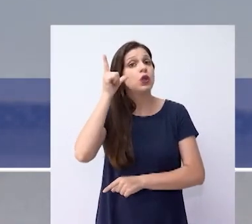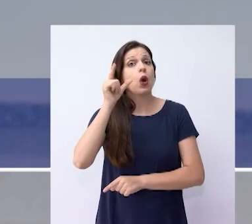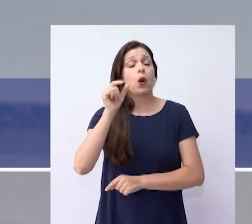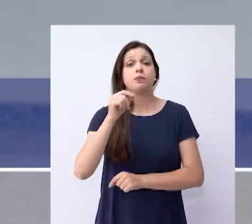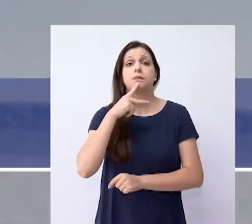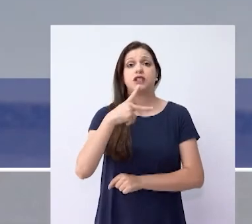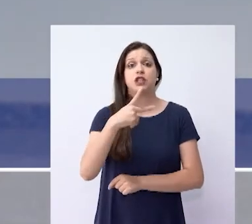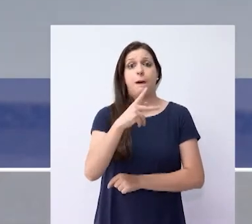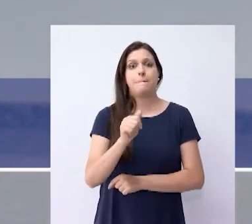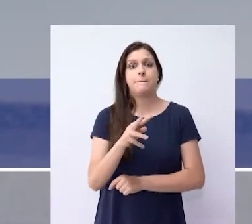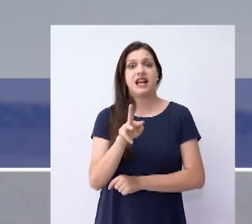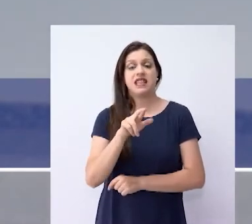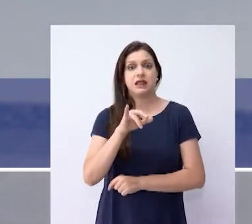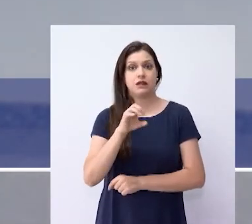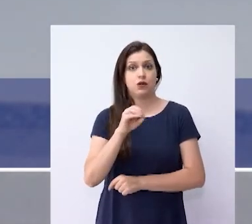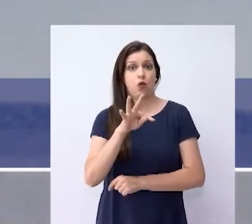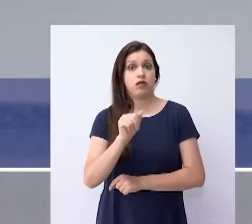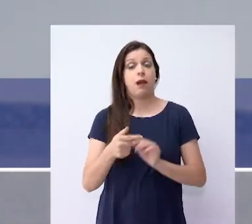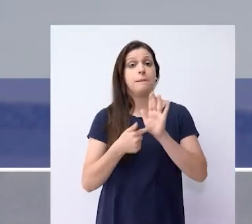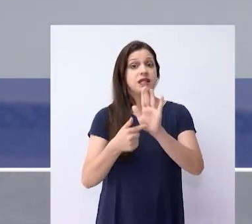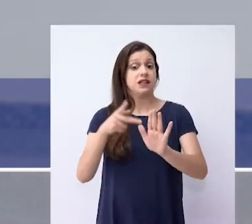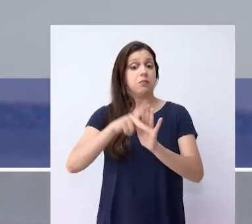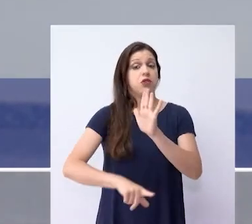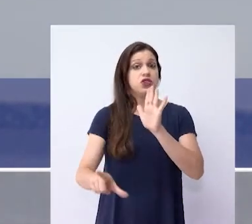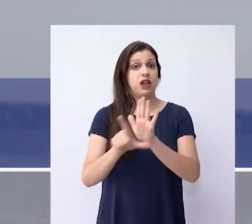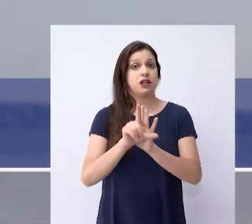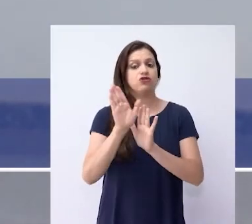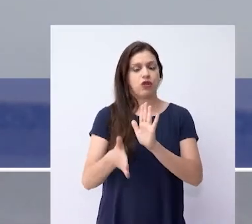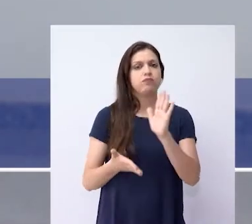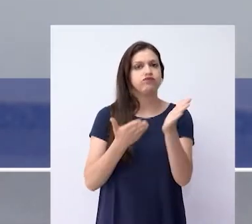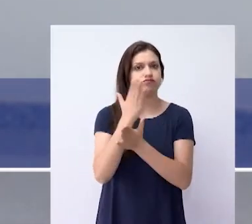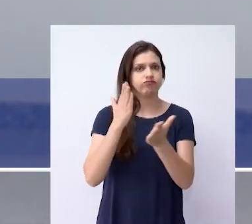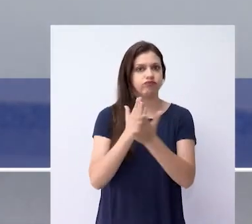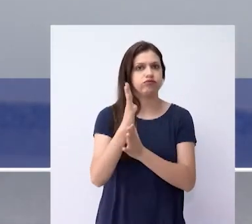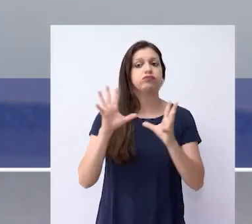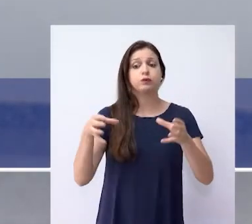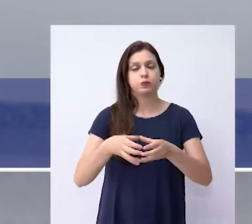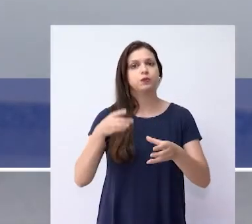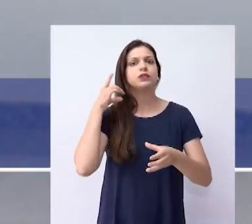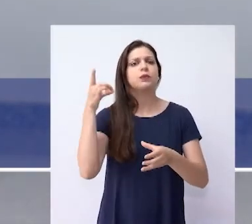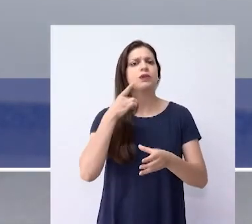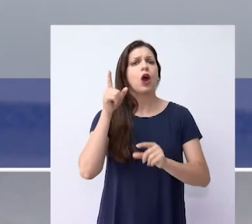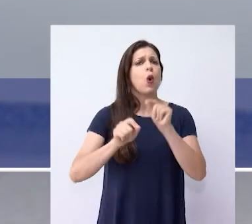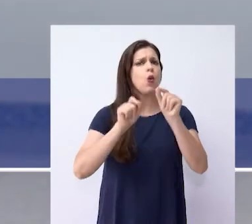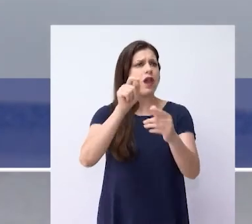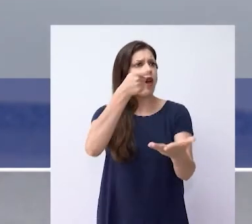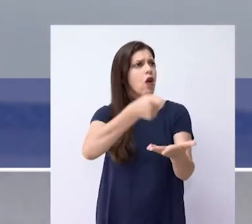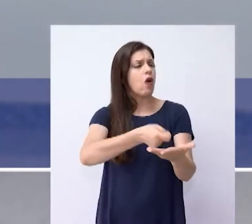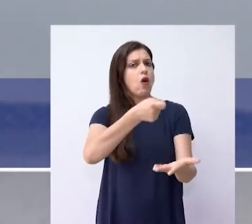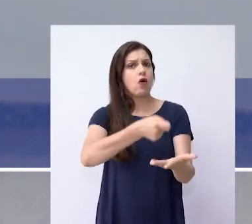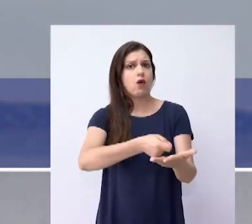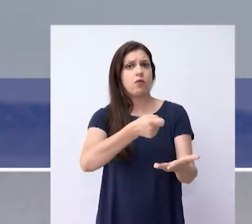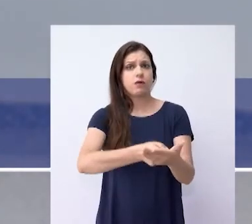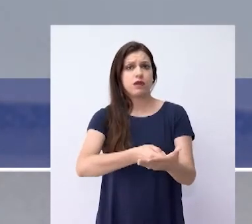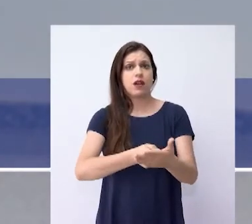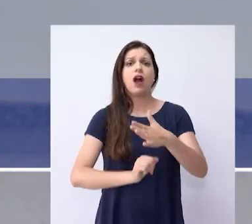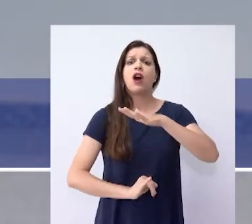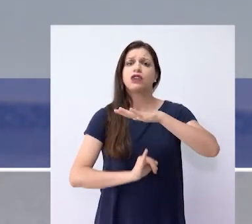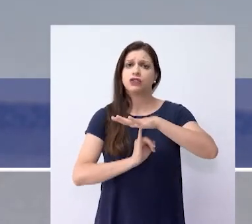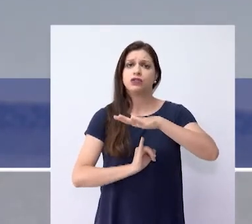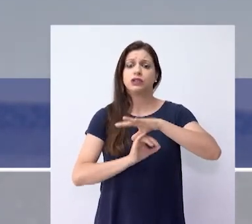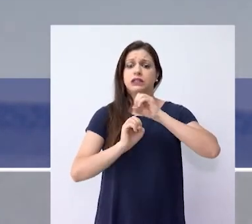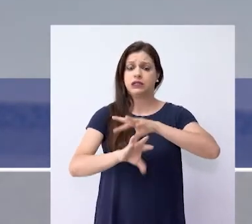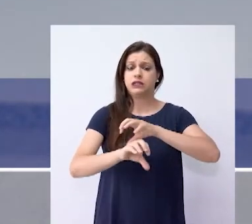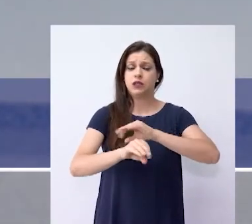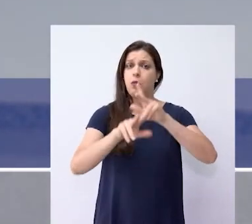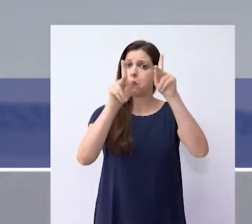a apresentar um projeto de lei que agora foi aprovado pelos demais deputados, que obriga as instituições